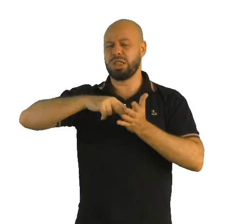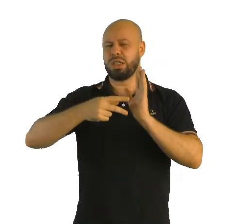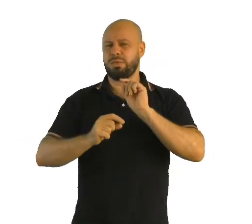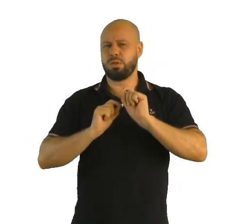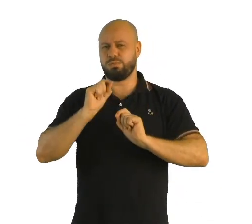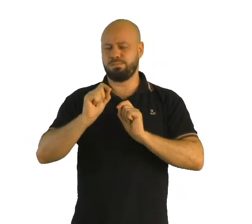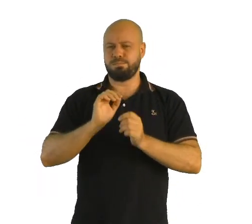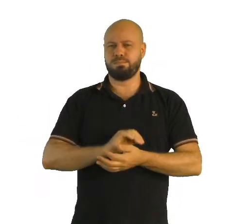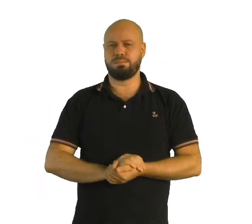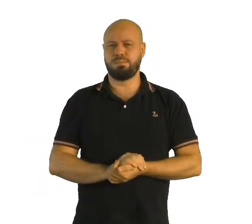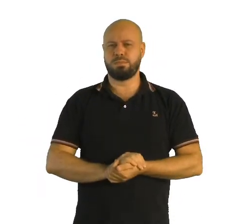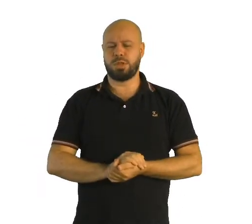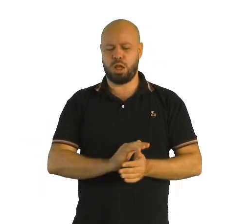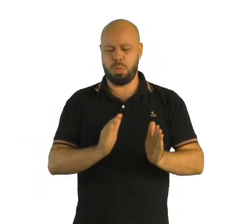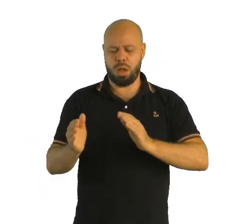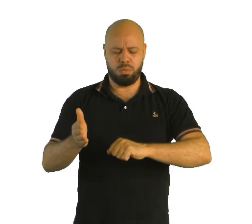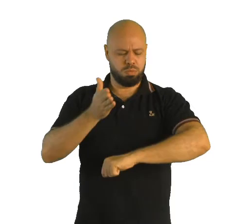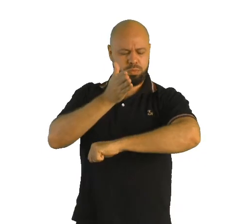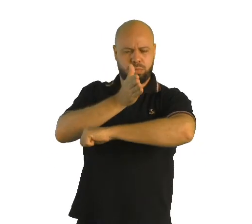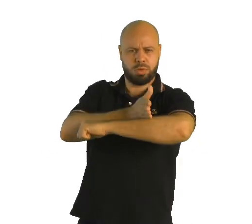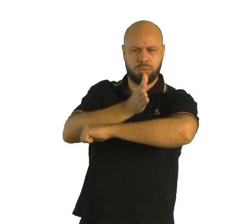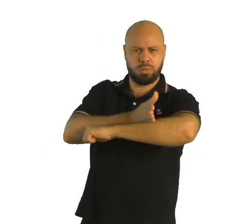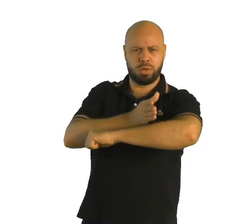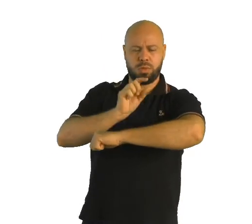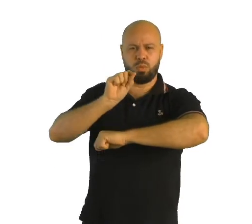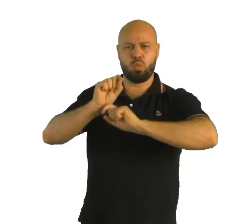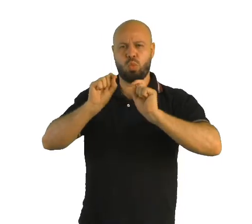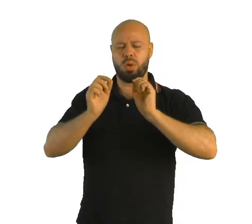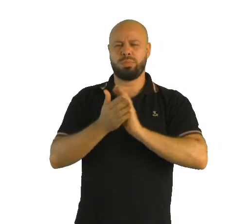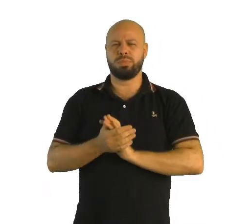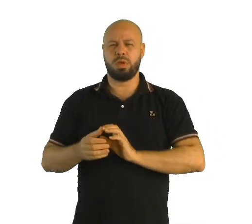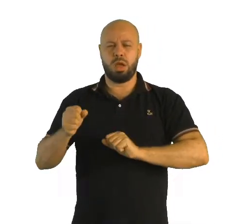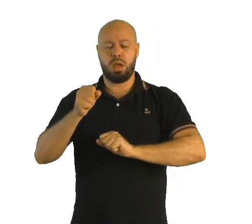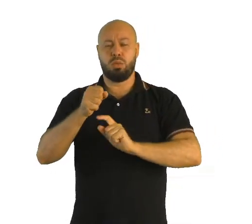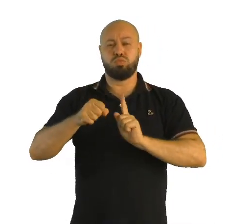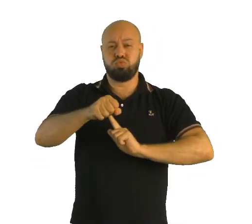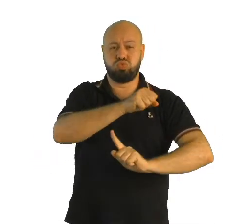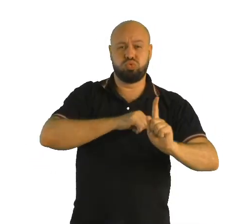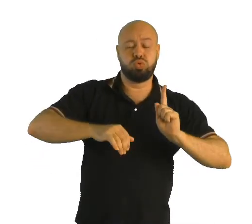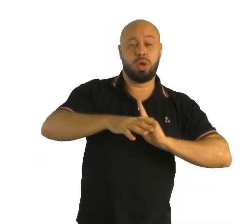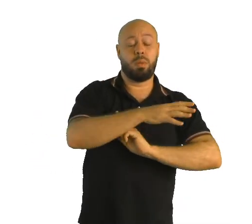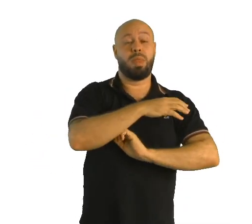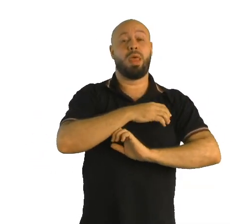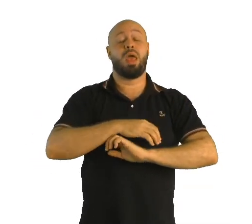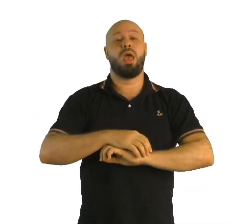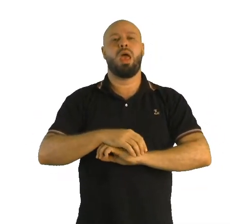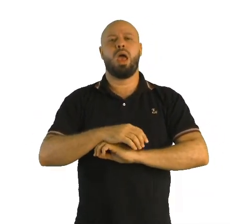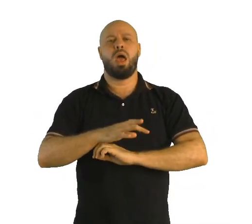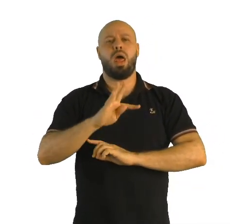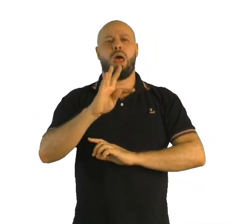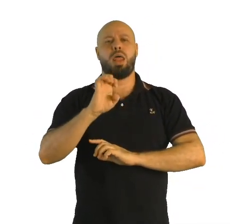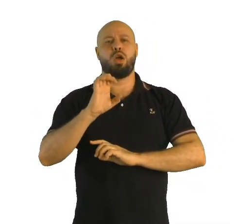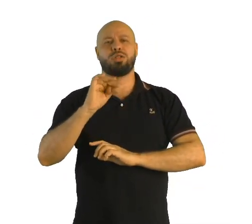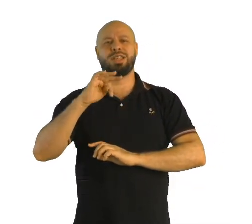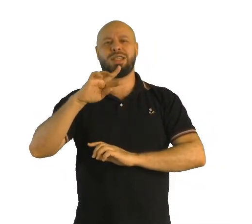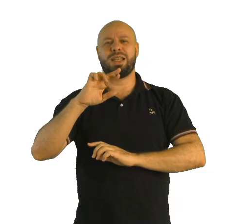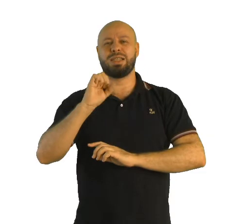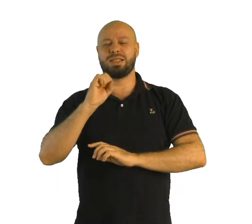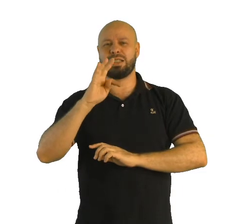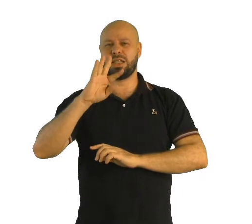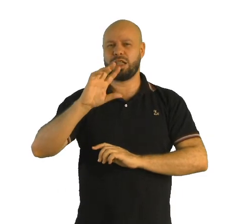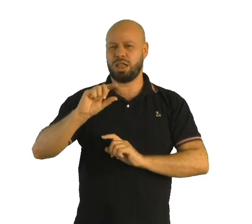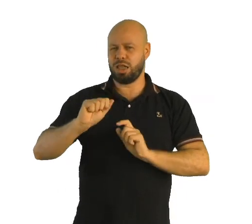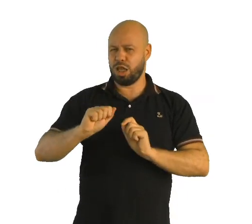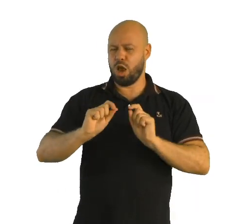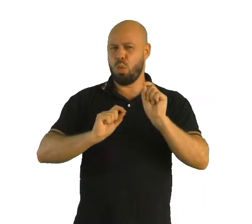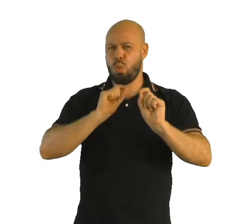vocês. Durante a Idade Média, a sociedade era uma sociedade teocentrista, ou seja, todas